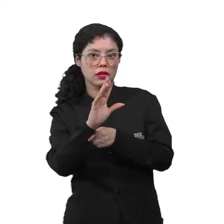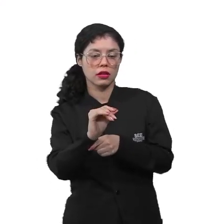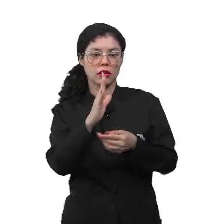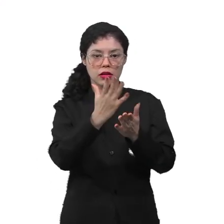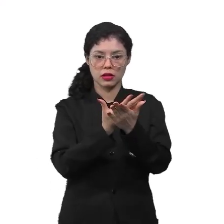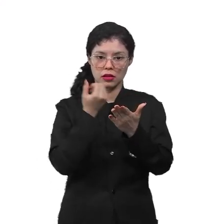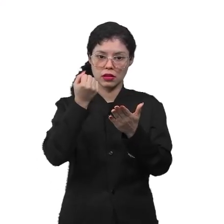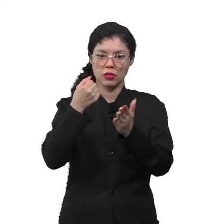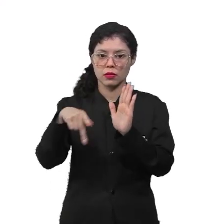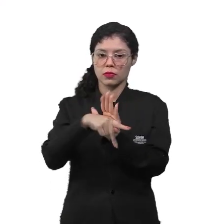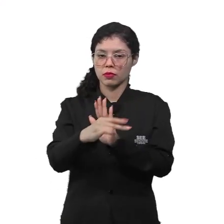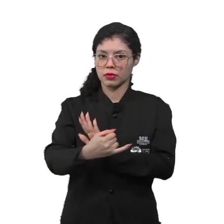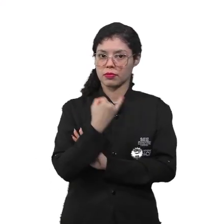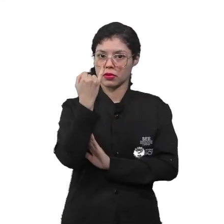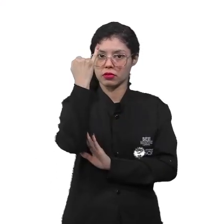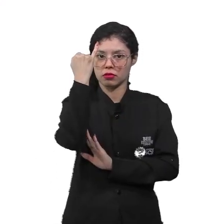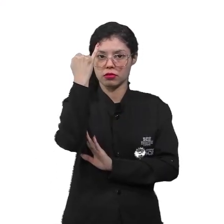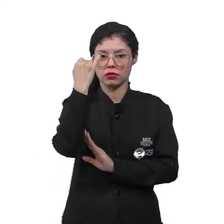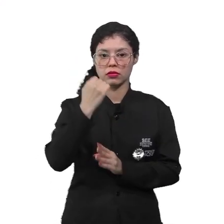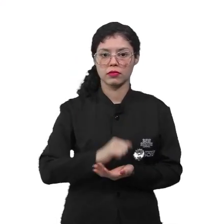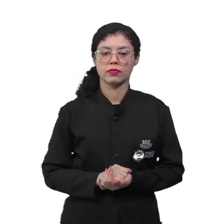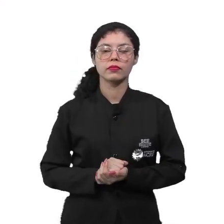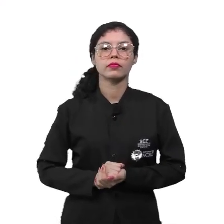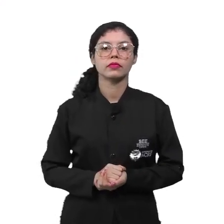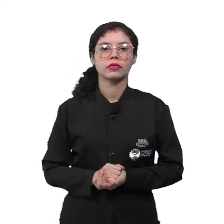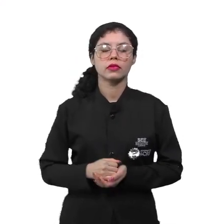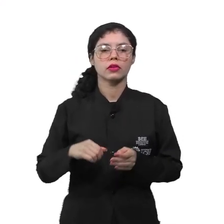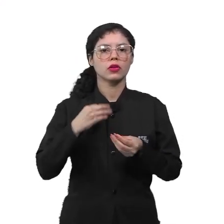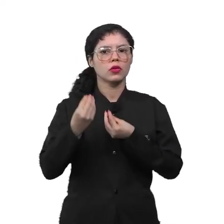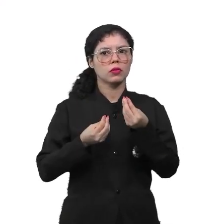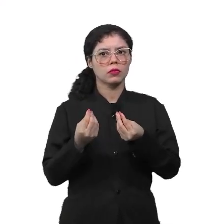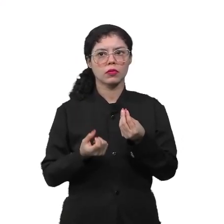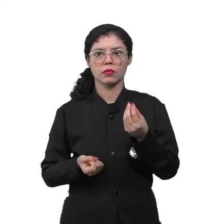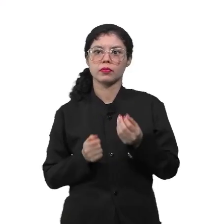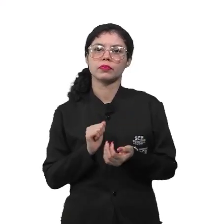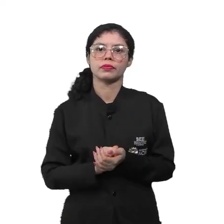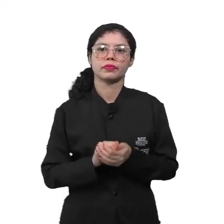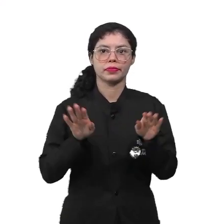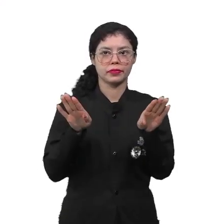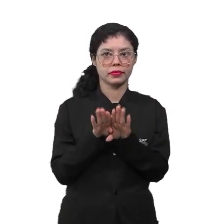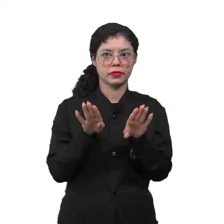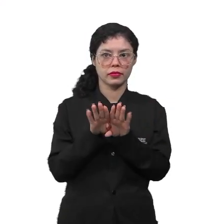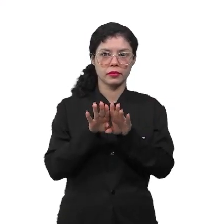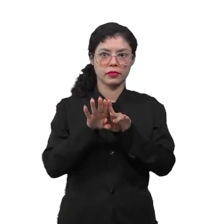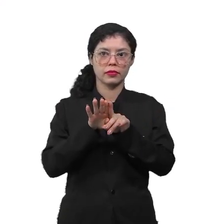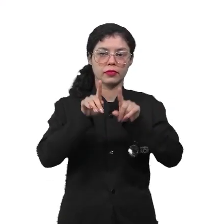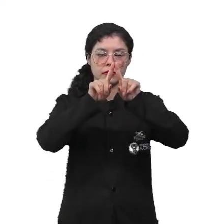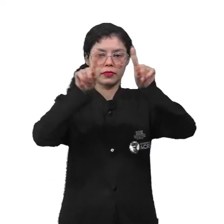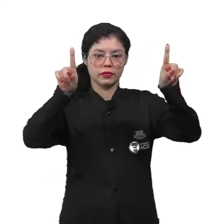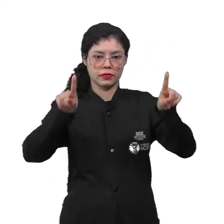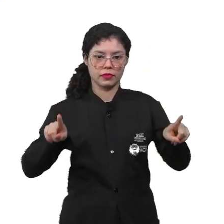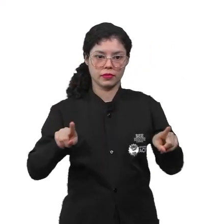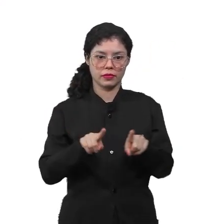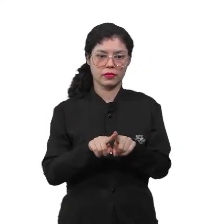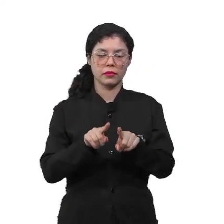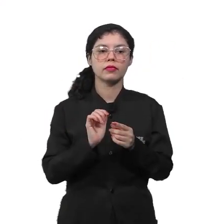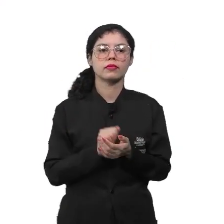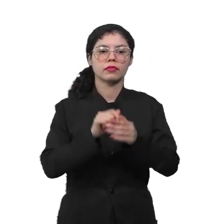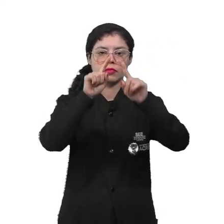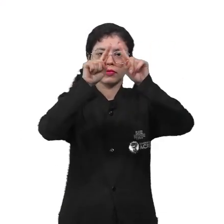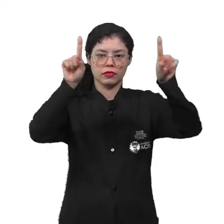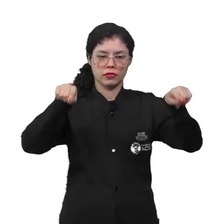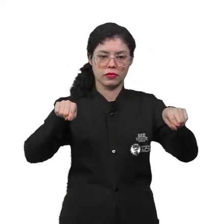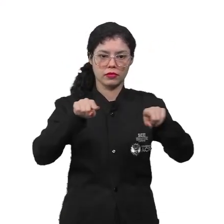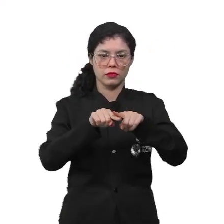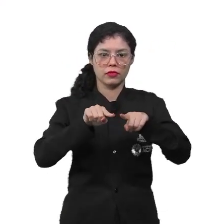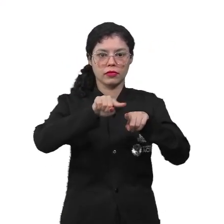captura um momento específico da trama e varia de formato. Tem os balões retangulares, os quadrados,